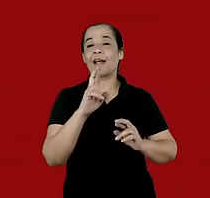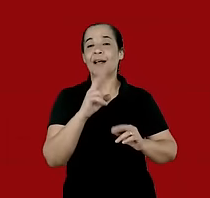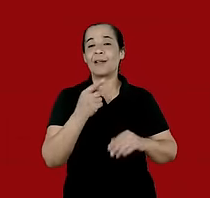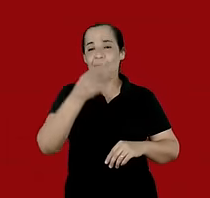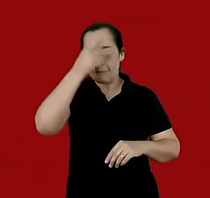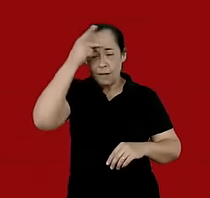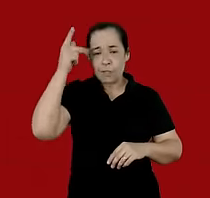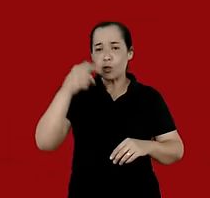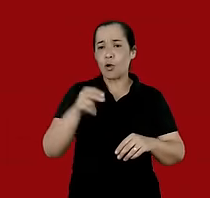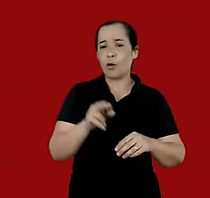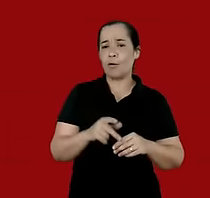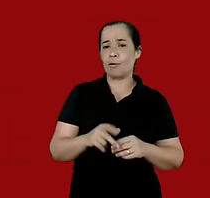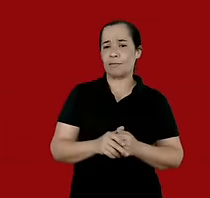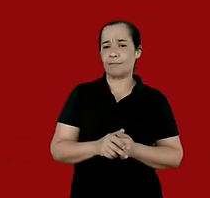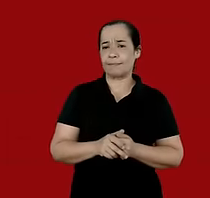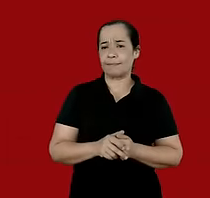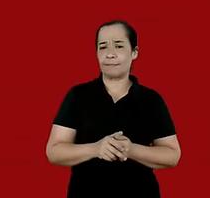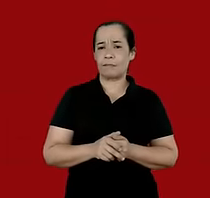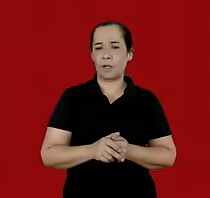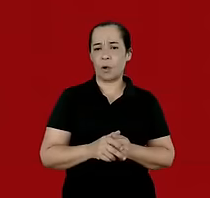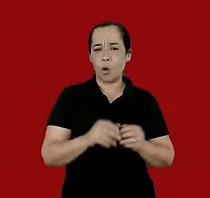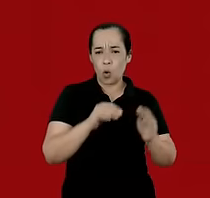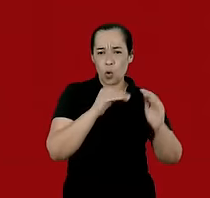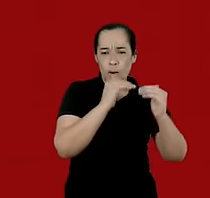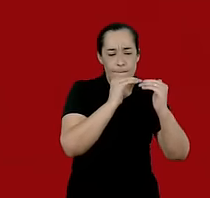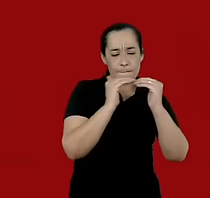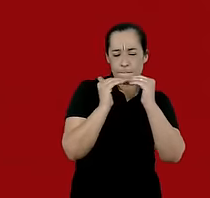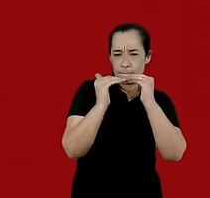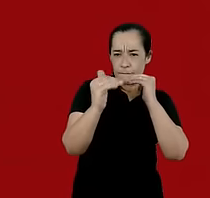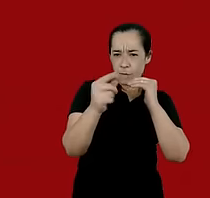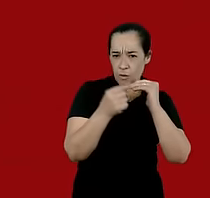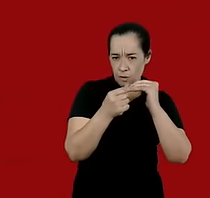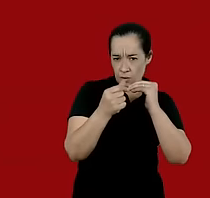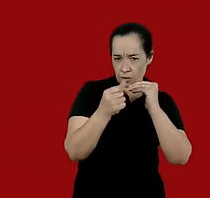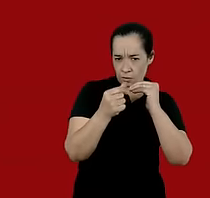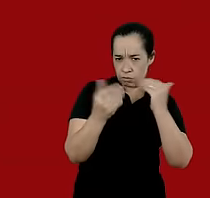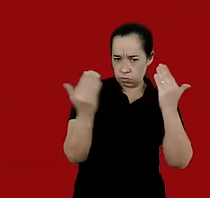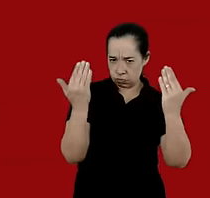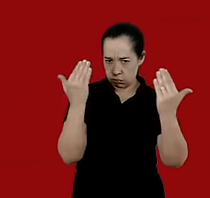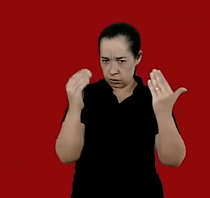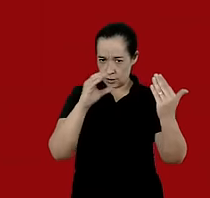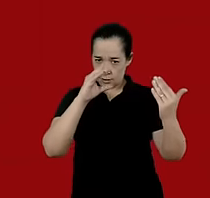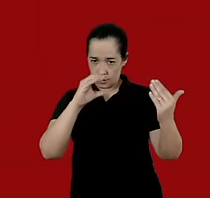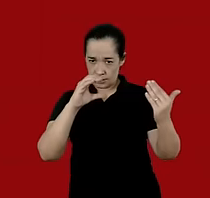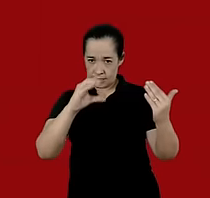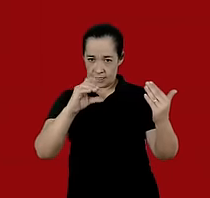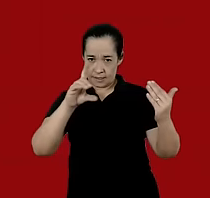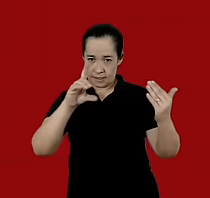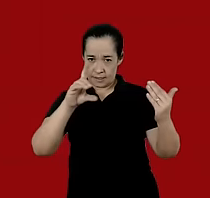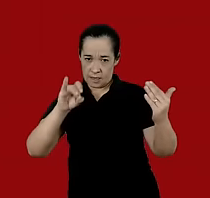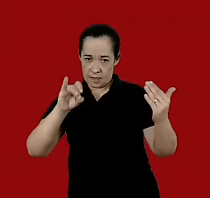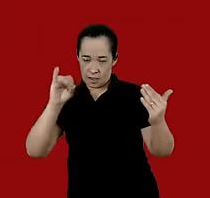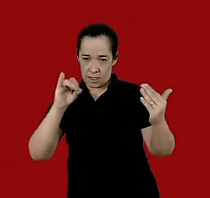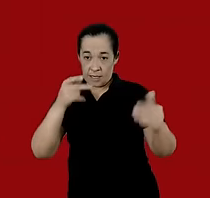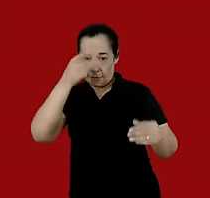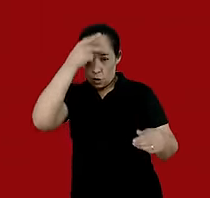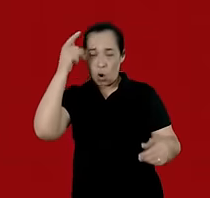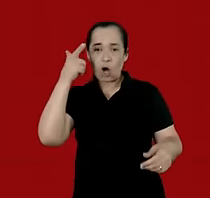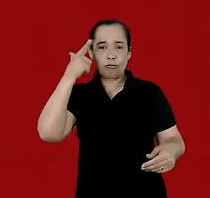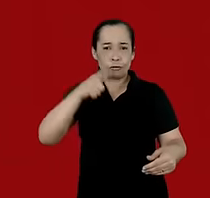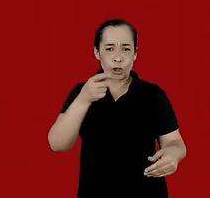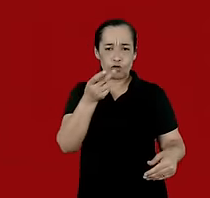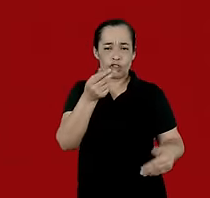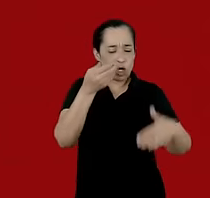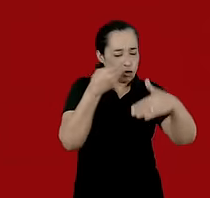índice de renda fixa que é essa composição dos dois a gente vê que quem conseguiu segurar por 5 anos praticamente